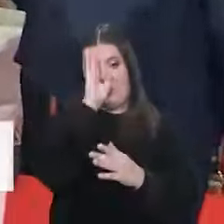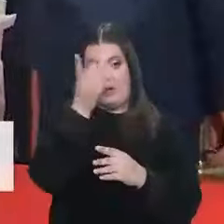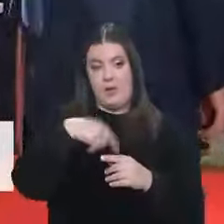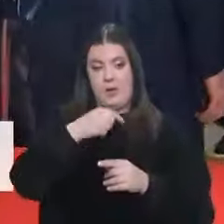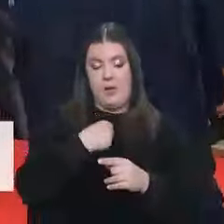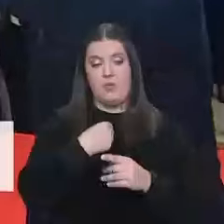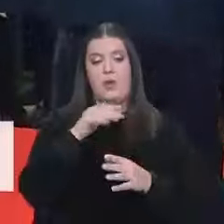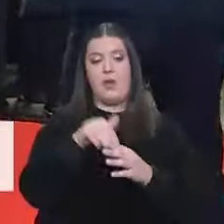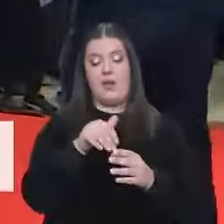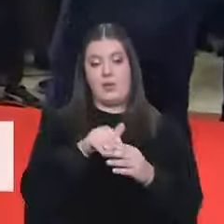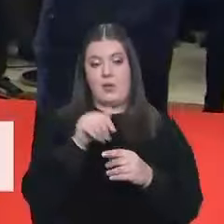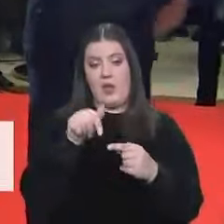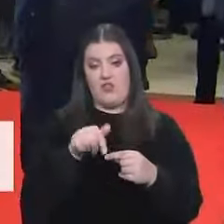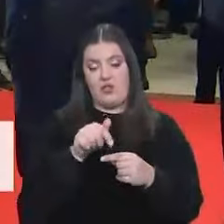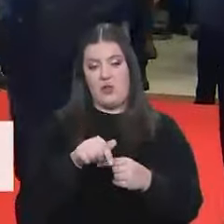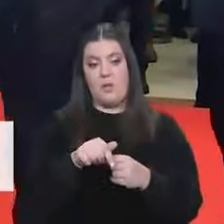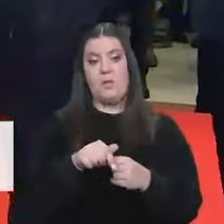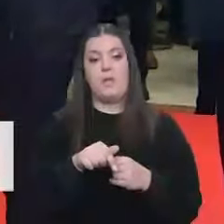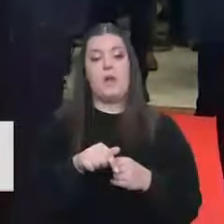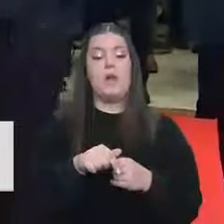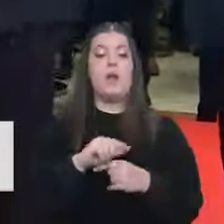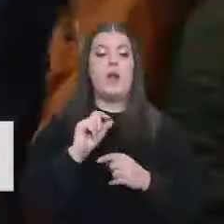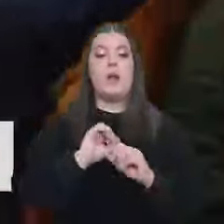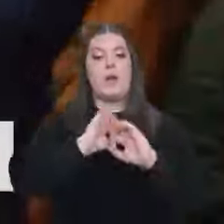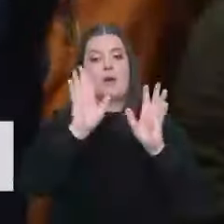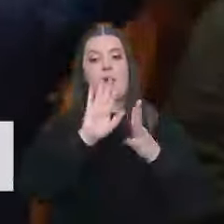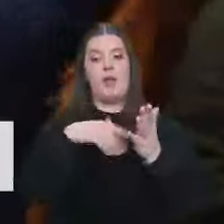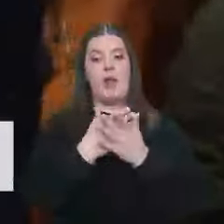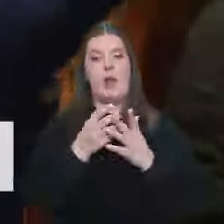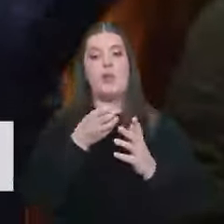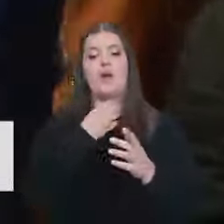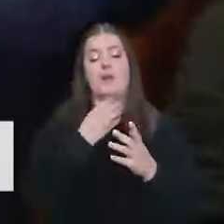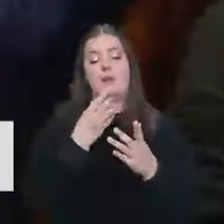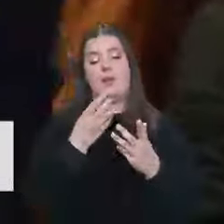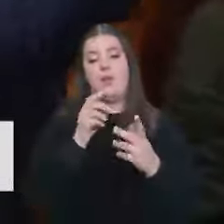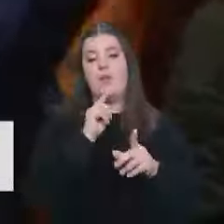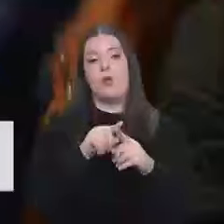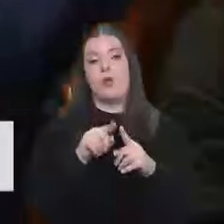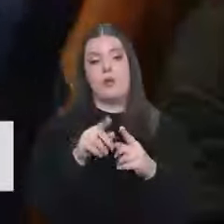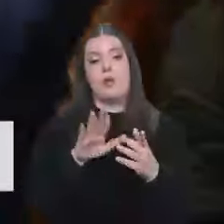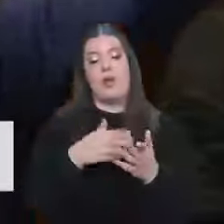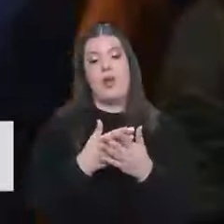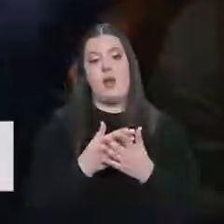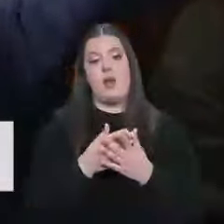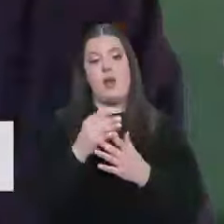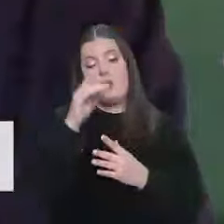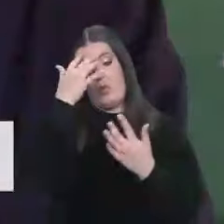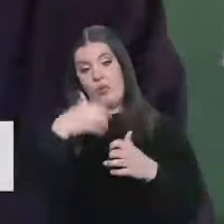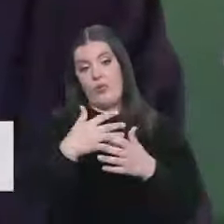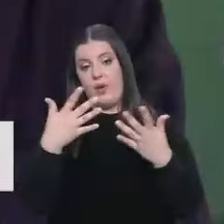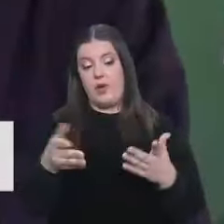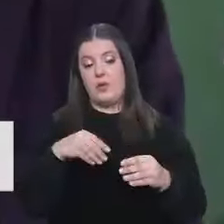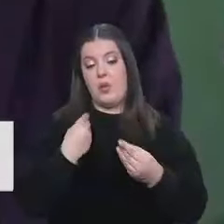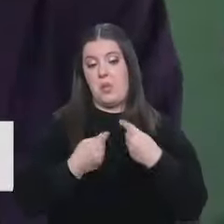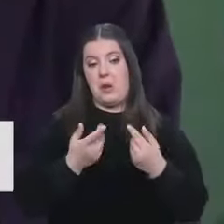estas eleições que serviriam para clarificar e resolver uma crise política neste momento deixam-nos numa grande incerteza isso deve nos